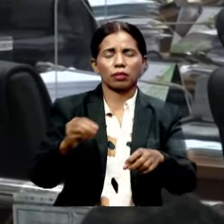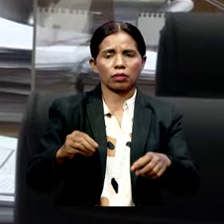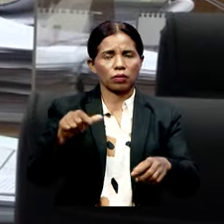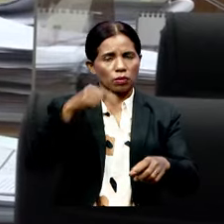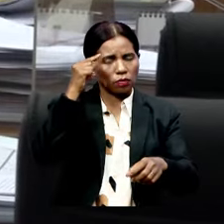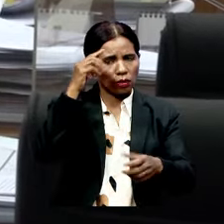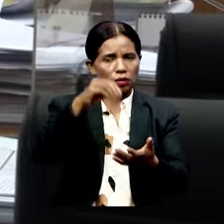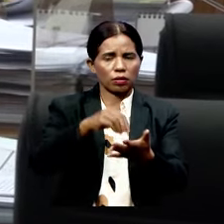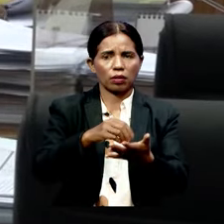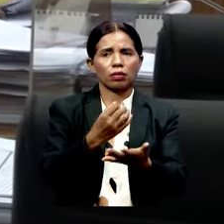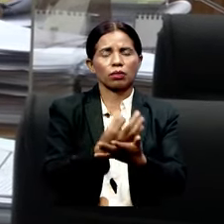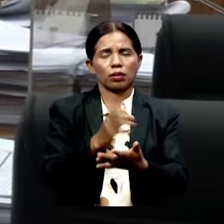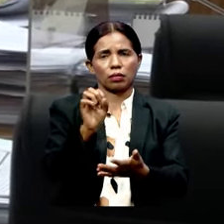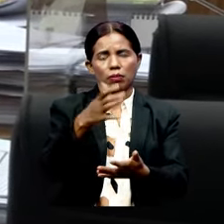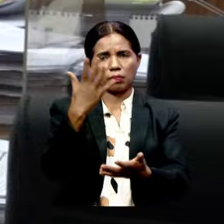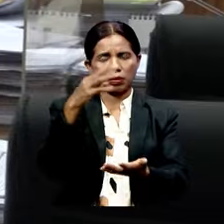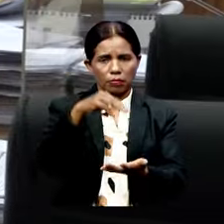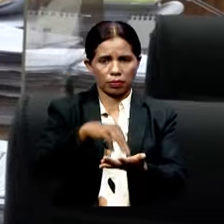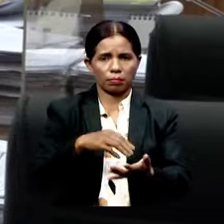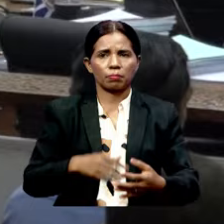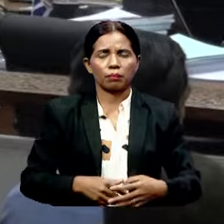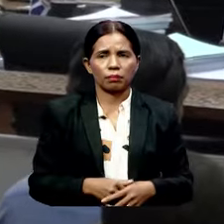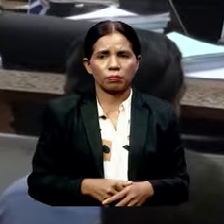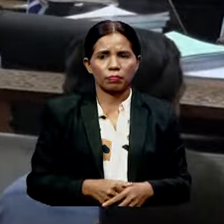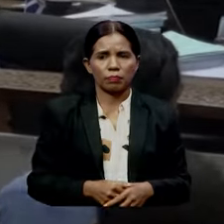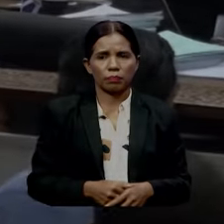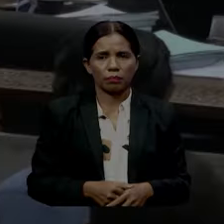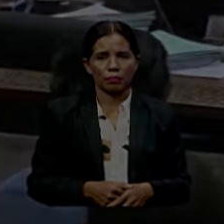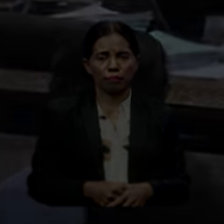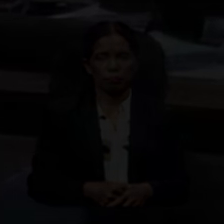governo alocato kon san resing limaliu Adriano Verdial, Jaime dos Santos, GMN.